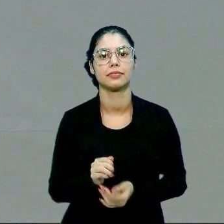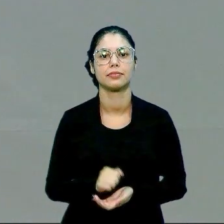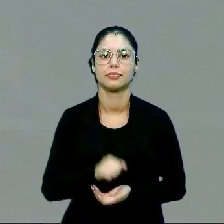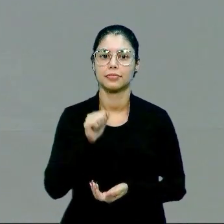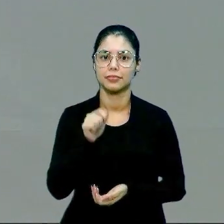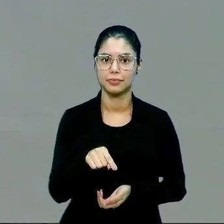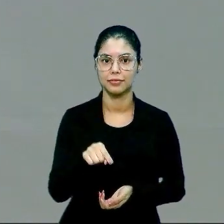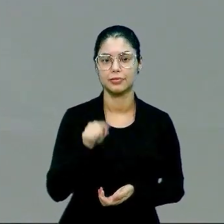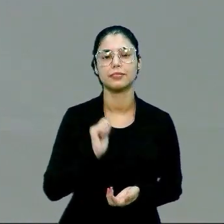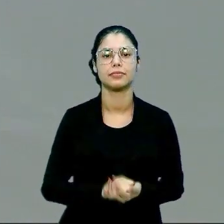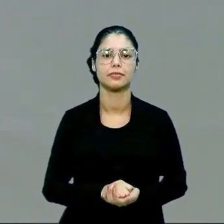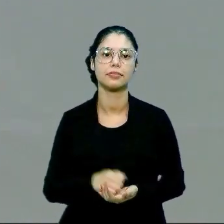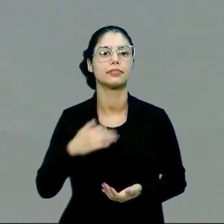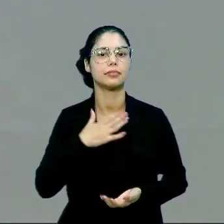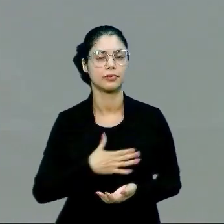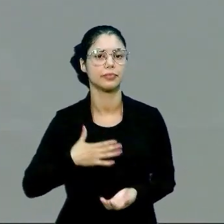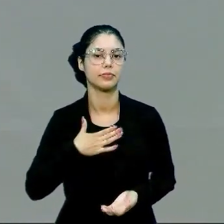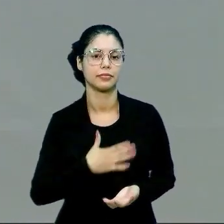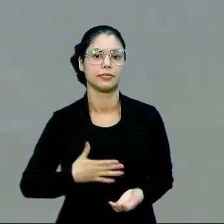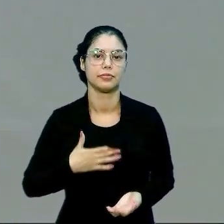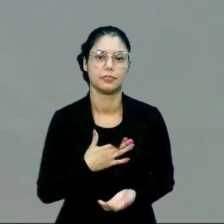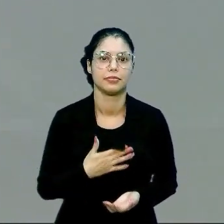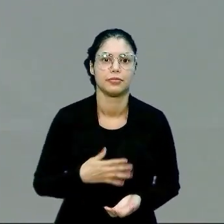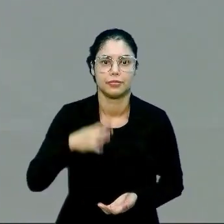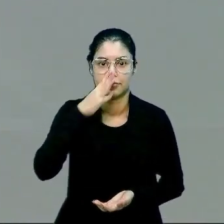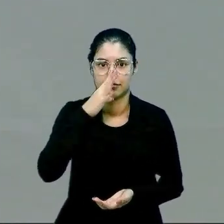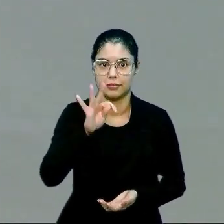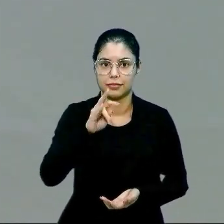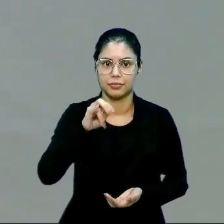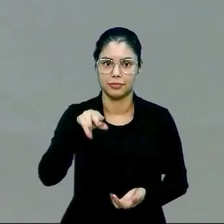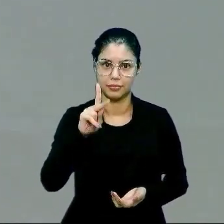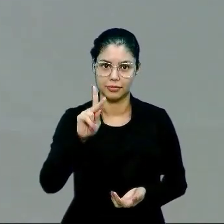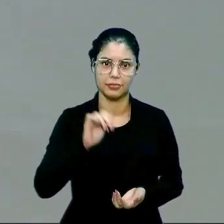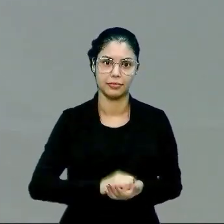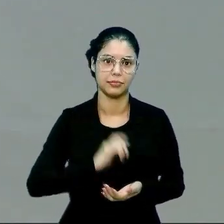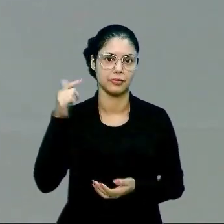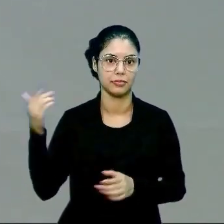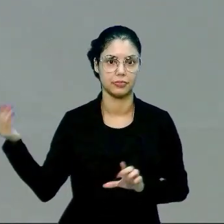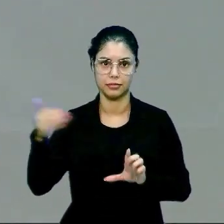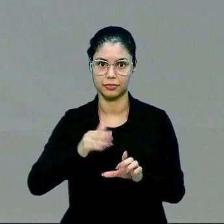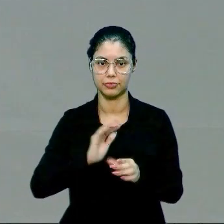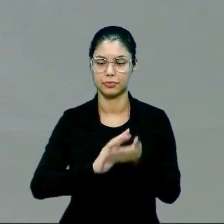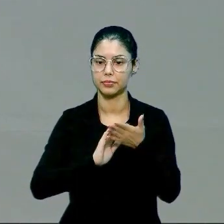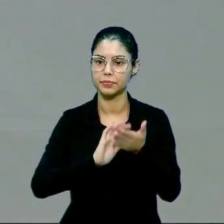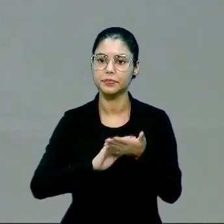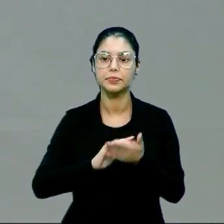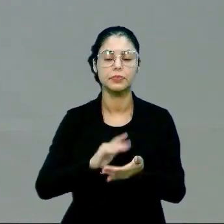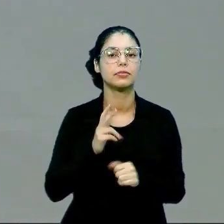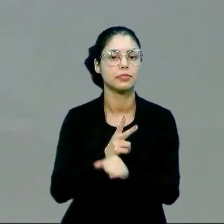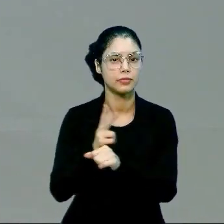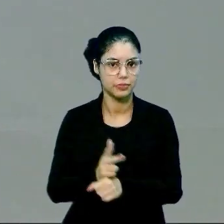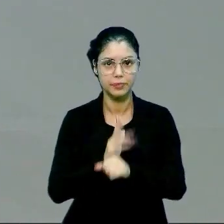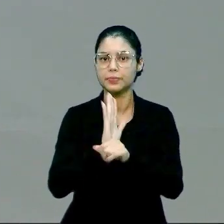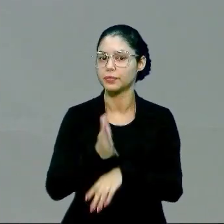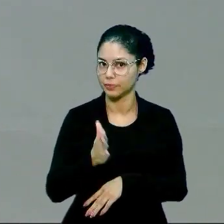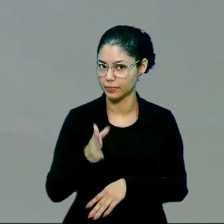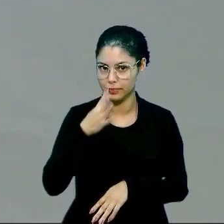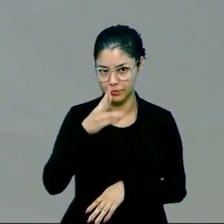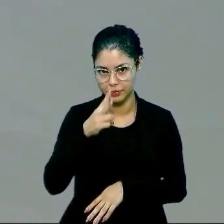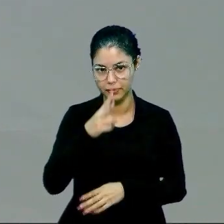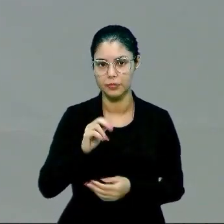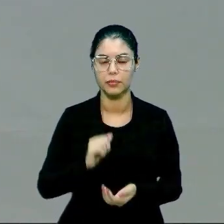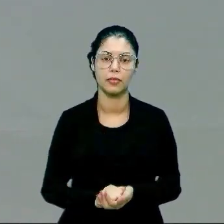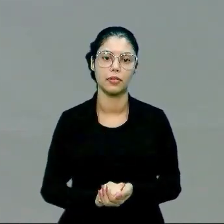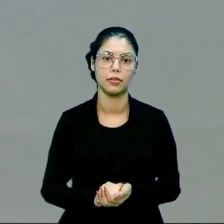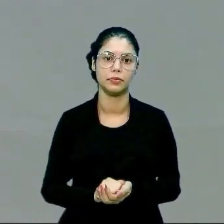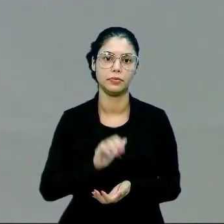se você é daqueles que gosta de assistir TikTok ou outras plataformas aí digitais de vídeo, você já deve ter visto